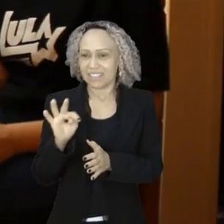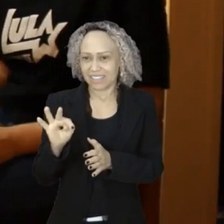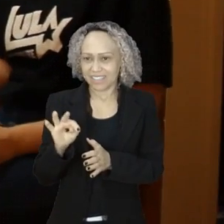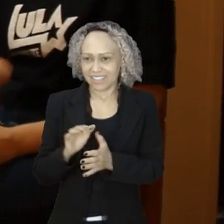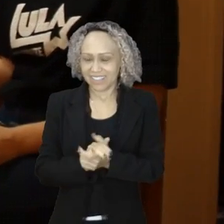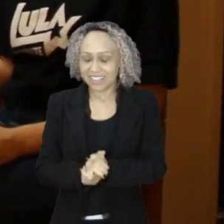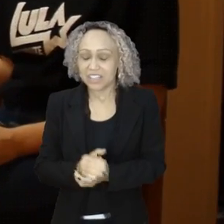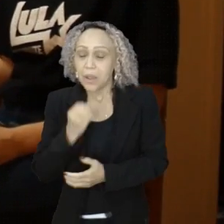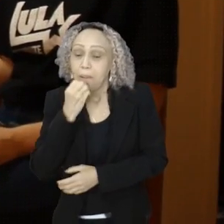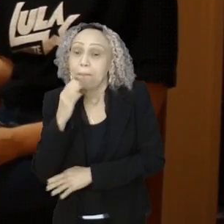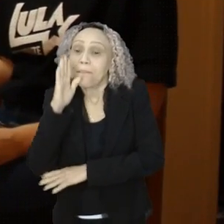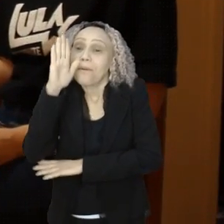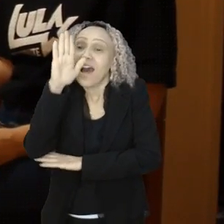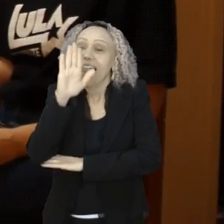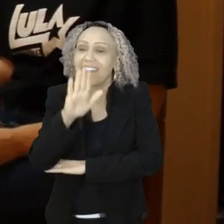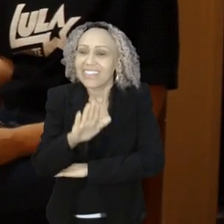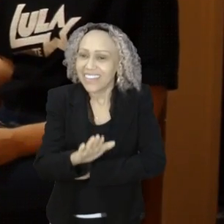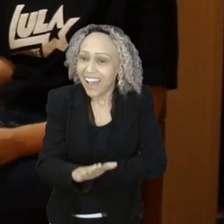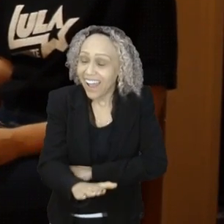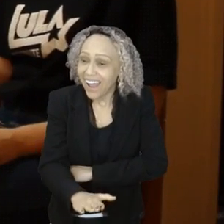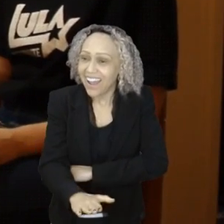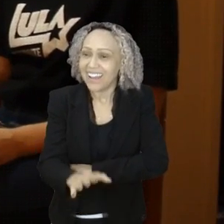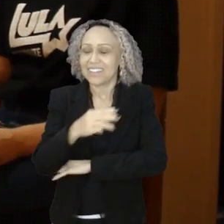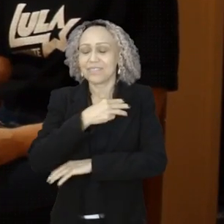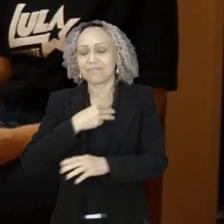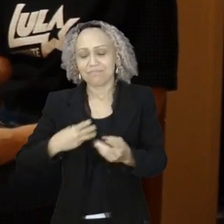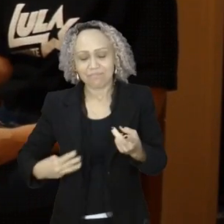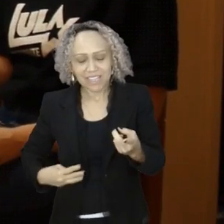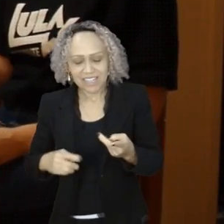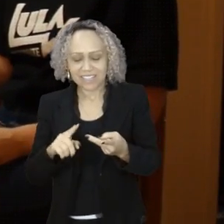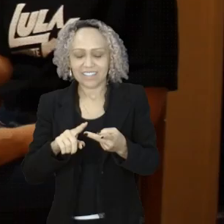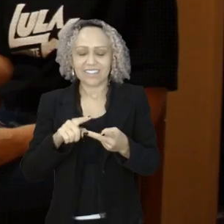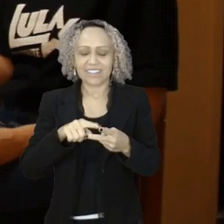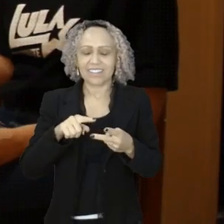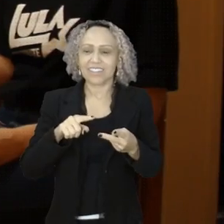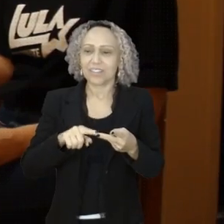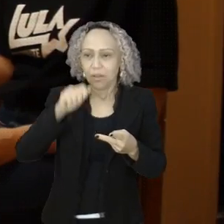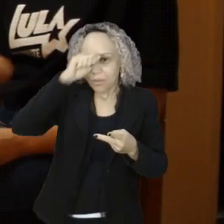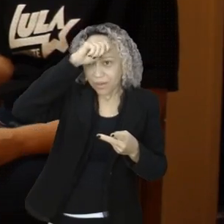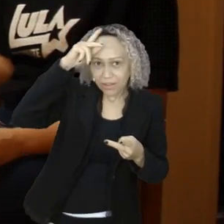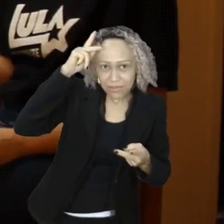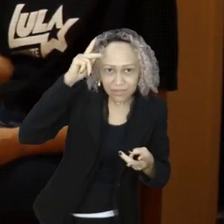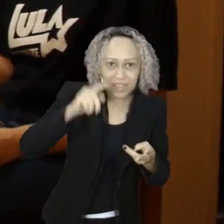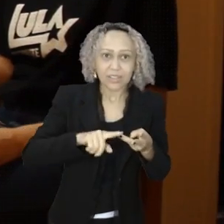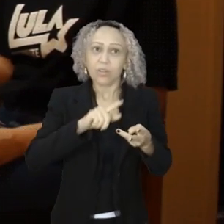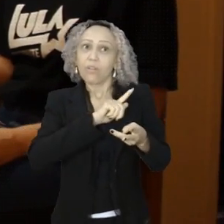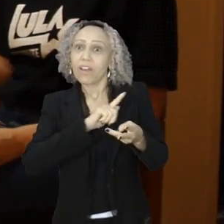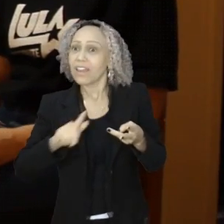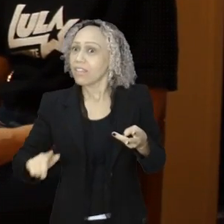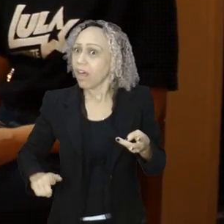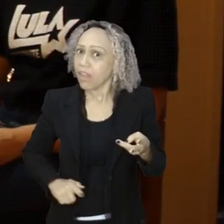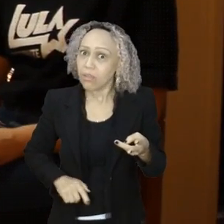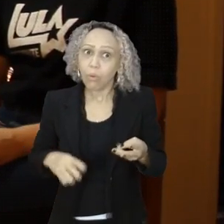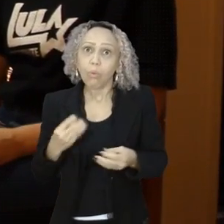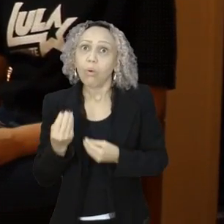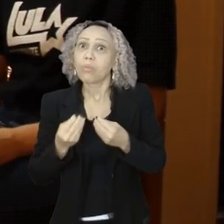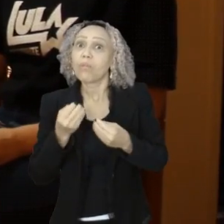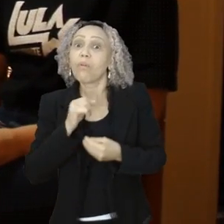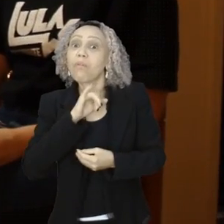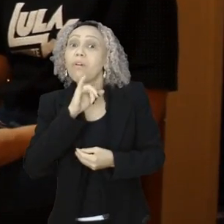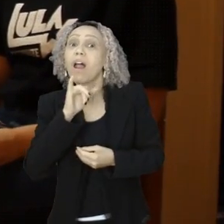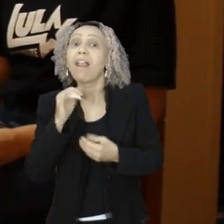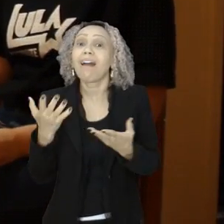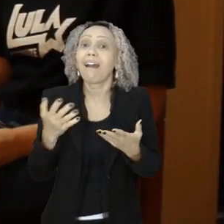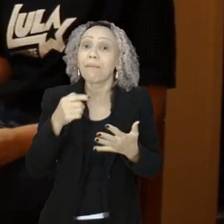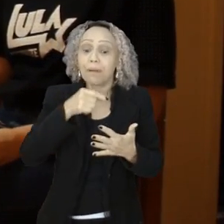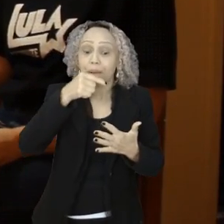Olívio, boa tarde. Ministro, prefeito, governador, eu nem sei como me referir ao senhor, porque foram tantas coisas maravilhosas.